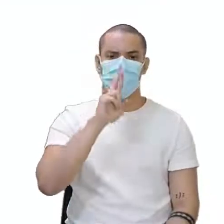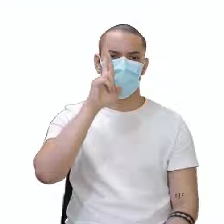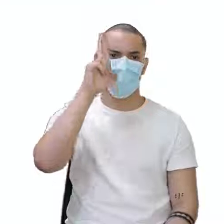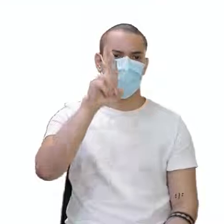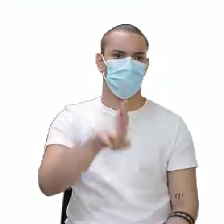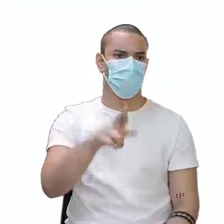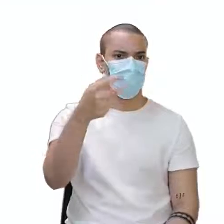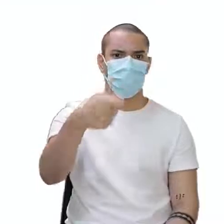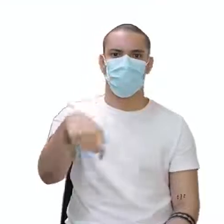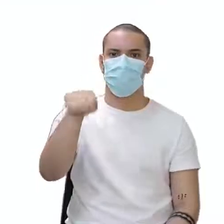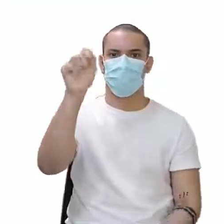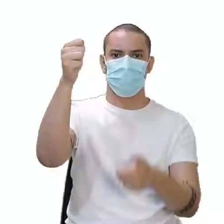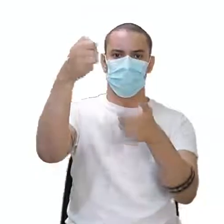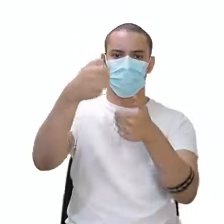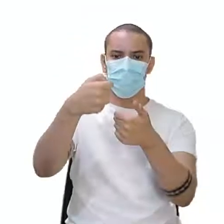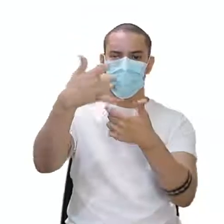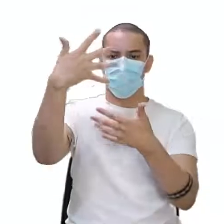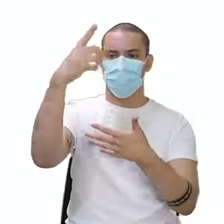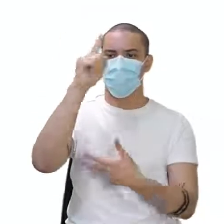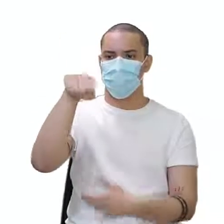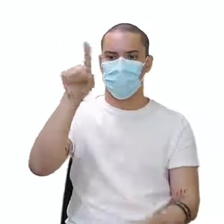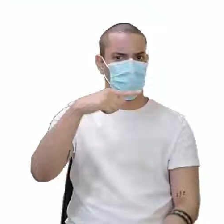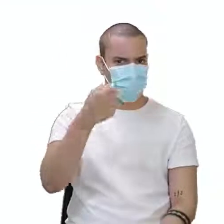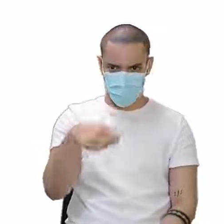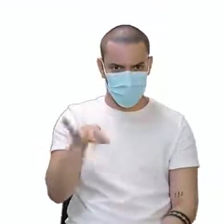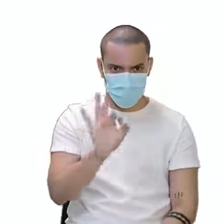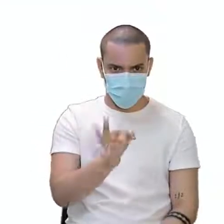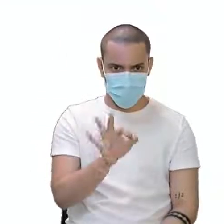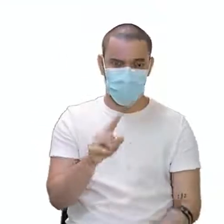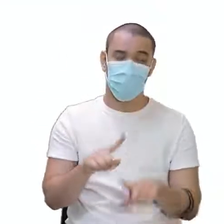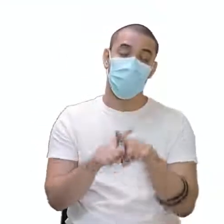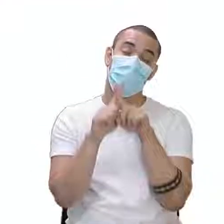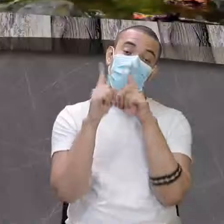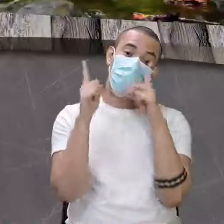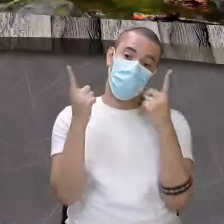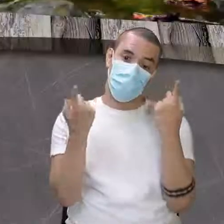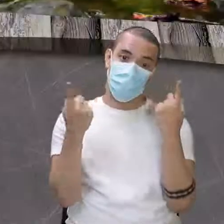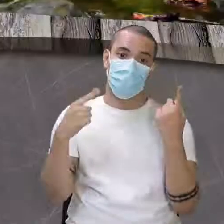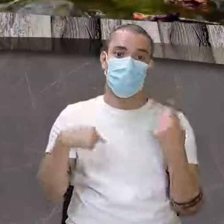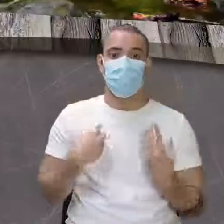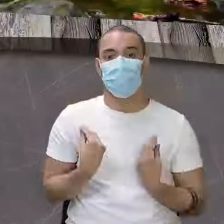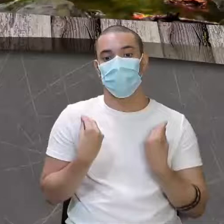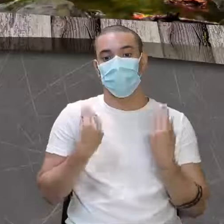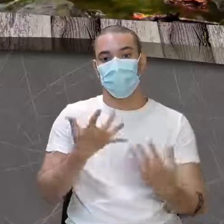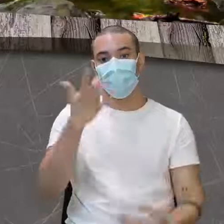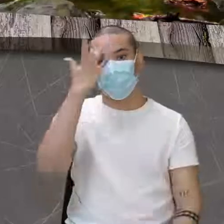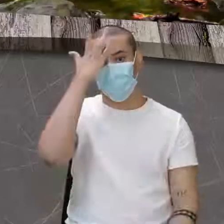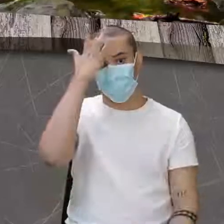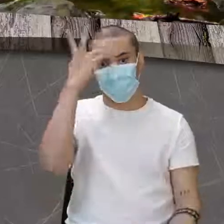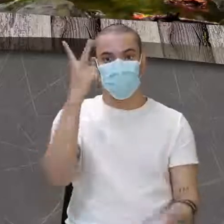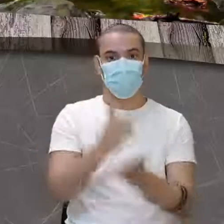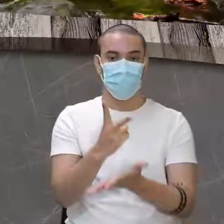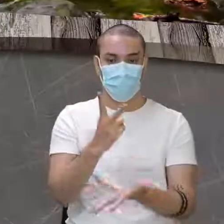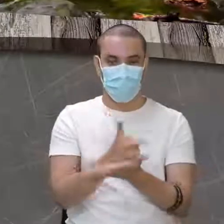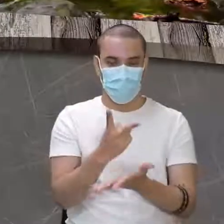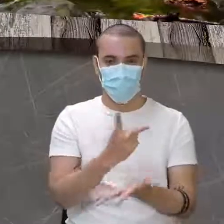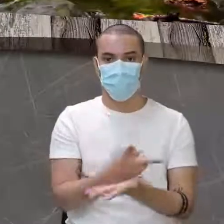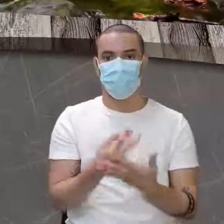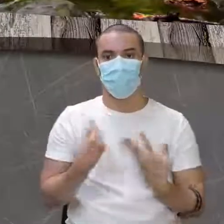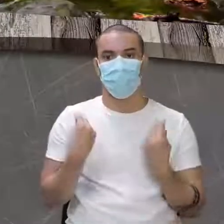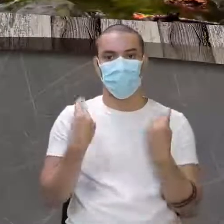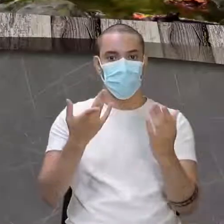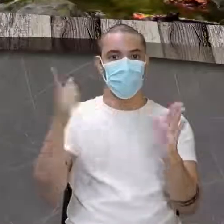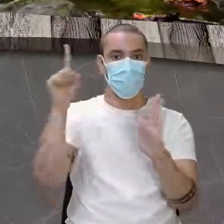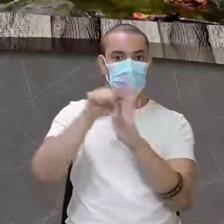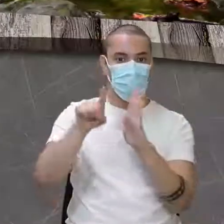e não precisava nem de opção, né? Mas, como a gente vai, né, facilitando aqui, a gente vai jogar aí para vocês